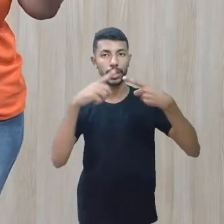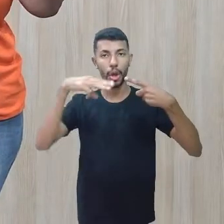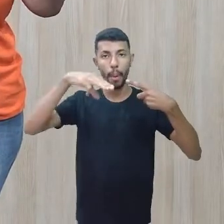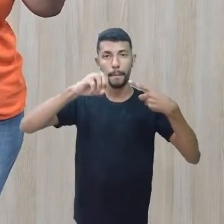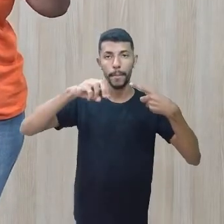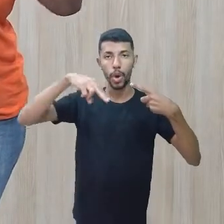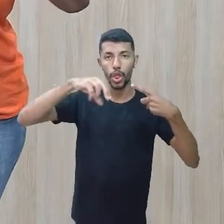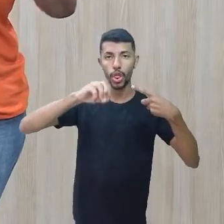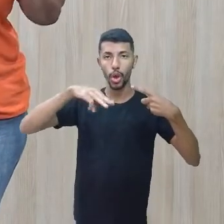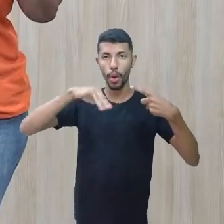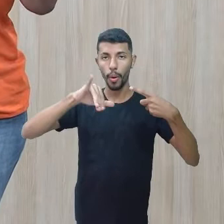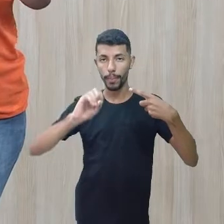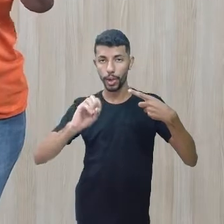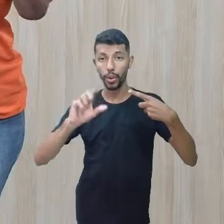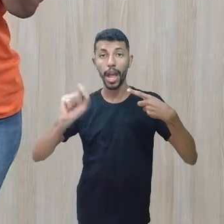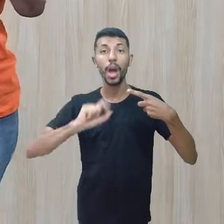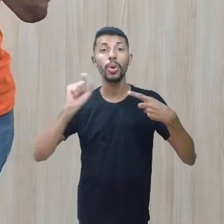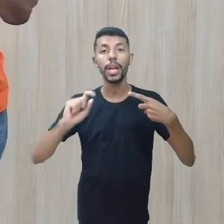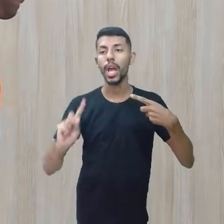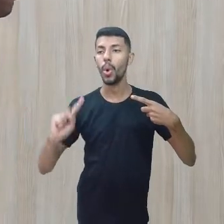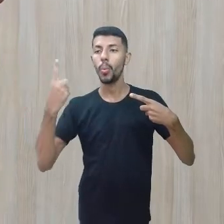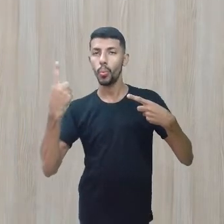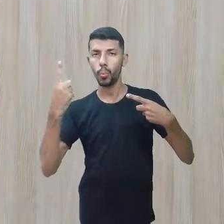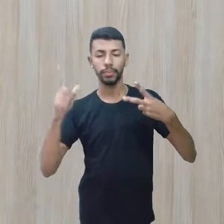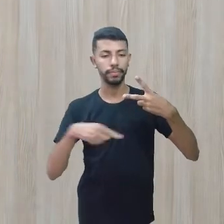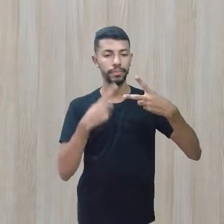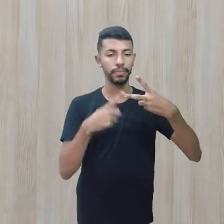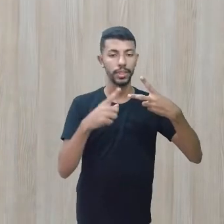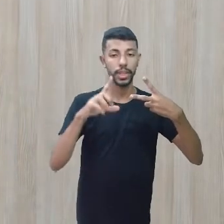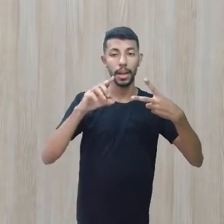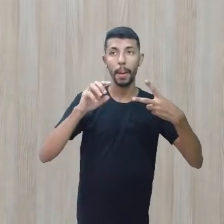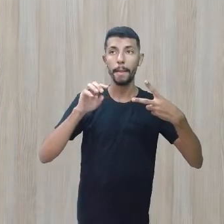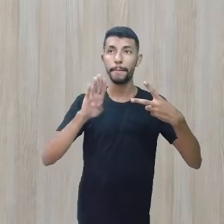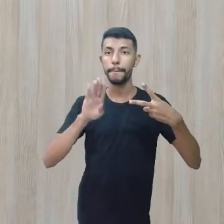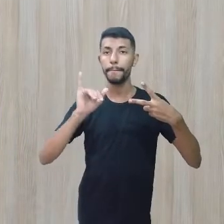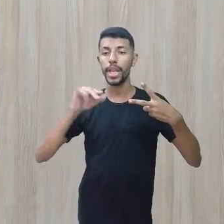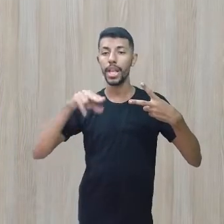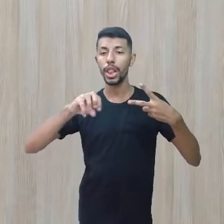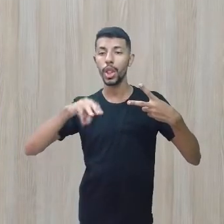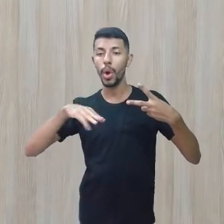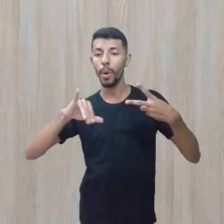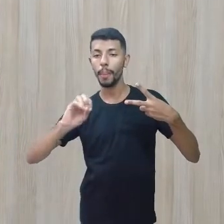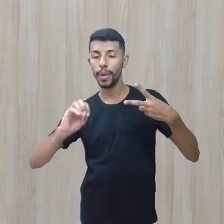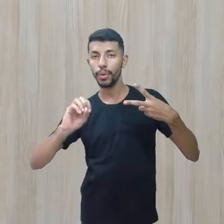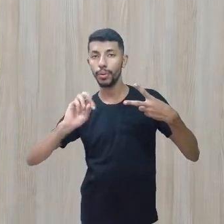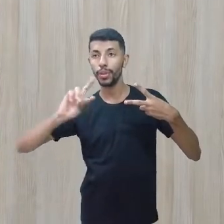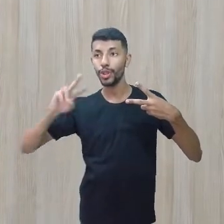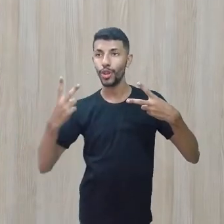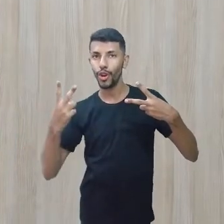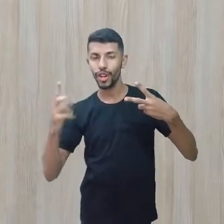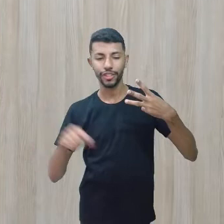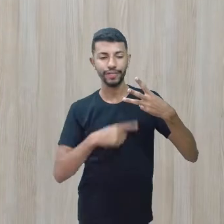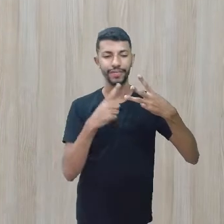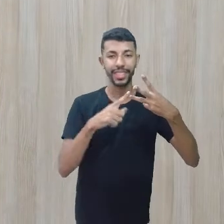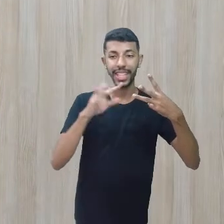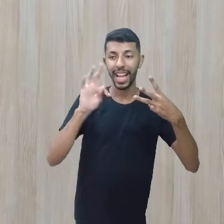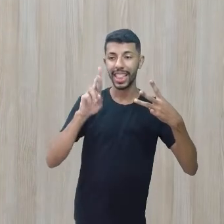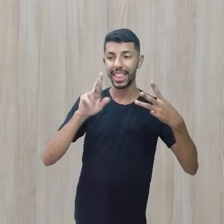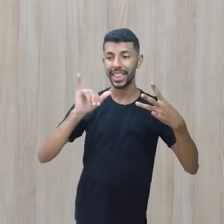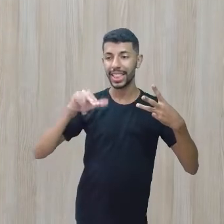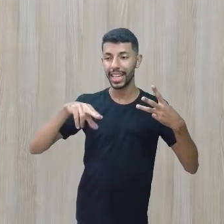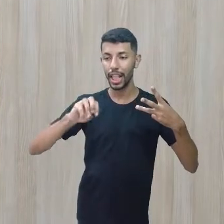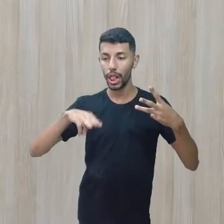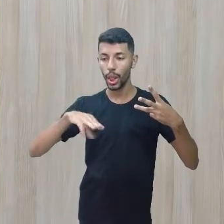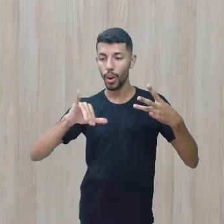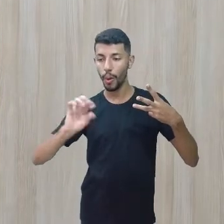3 termos. Então, quando é que esse trinômio é um quadrado perfeito? Quando a sua raiz lá realmente bater